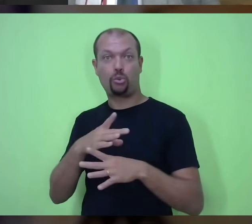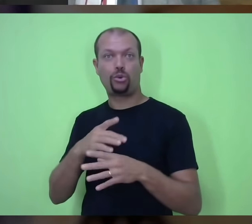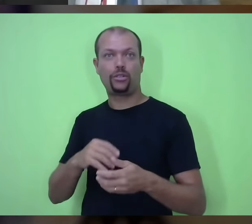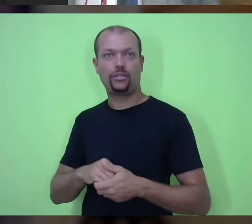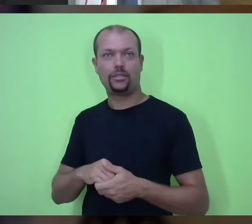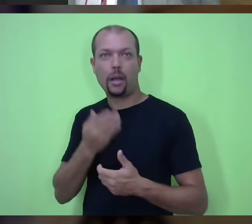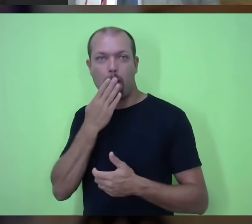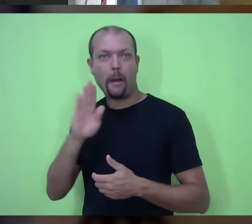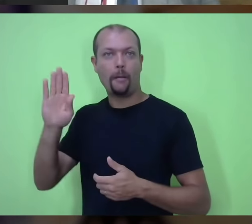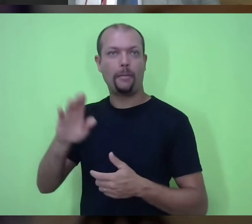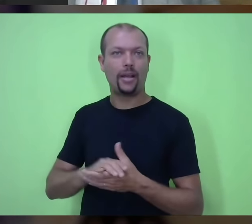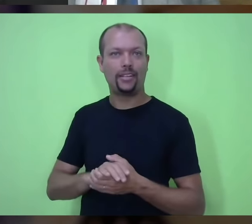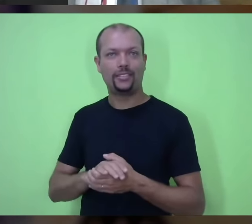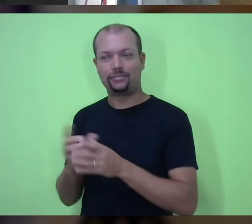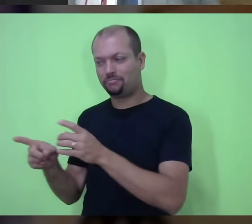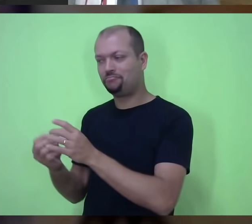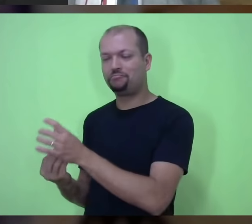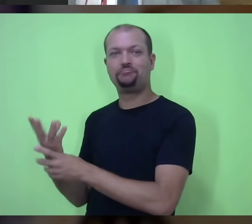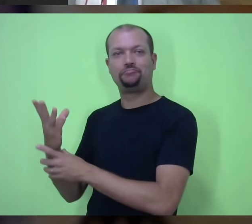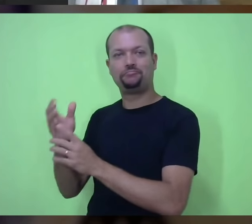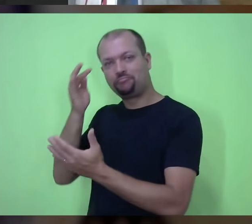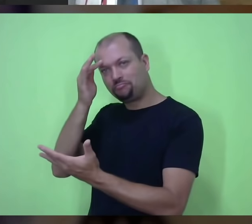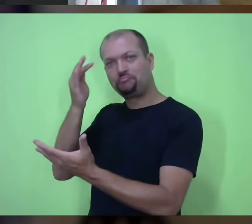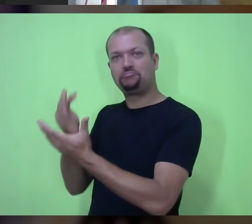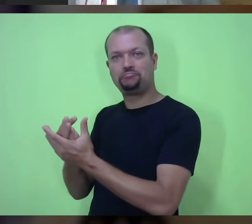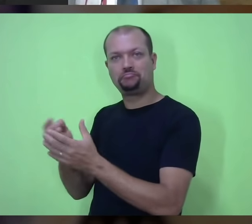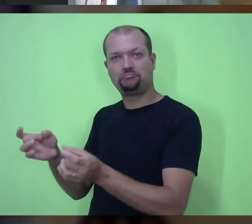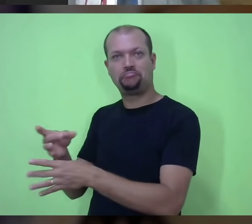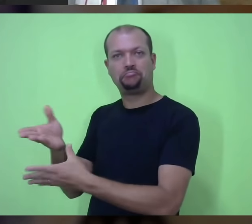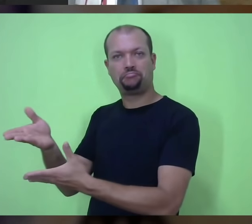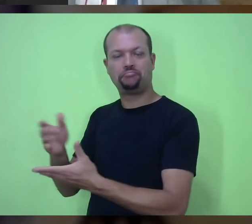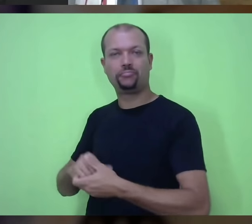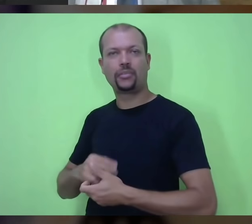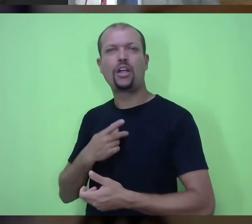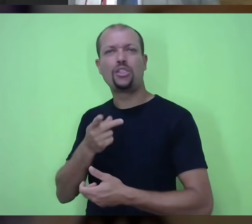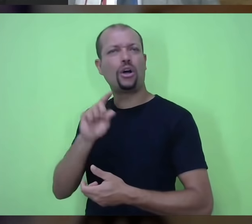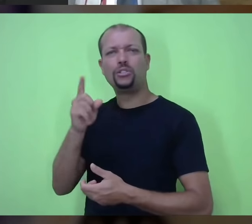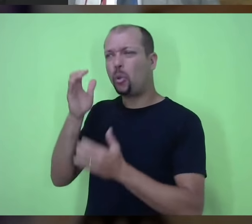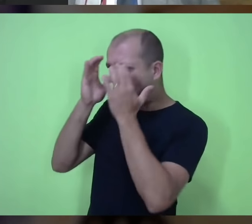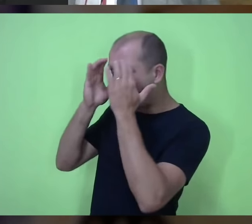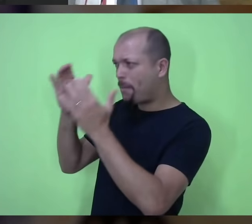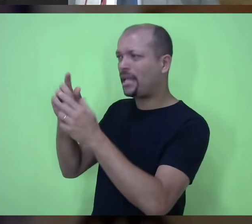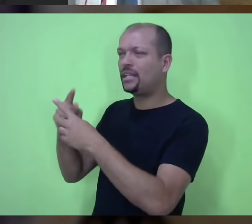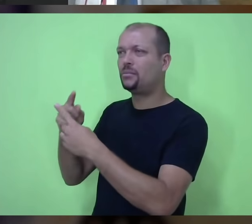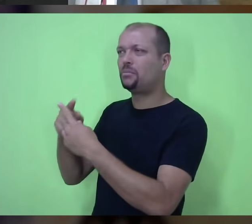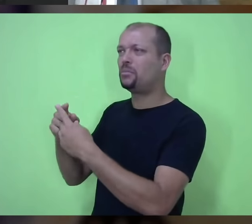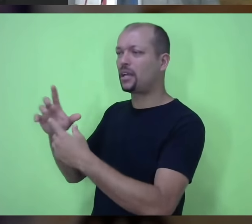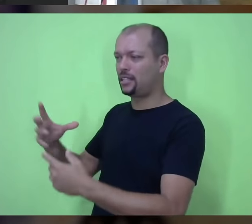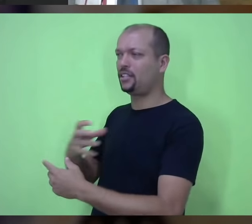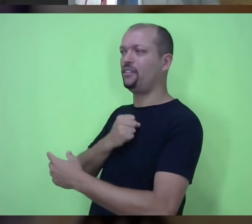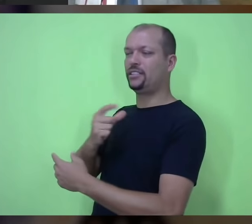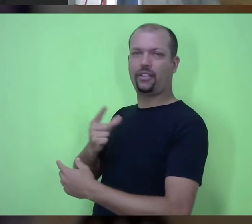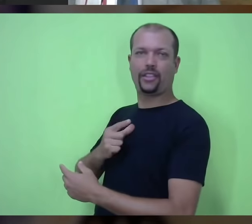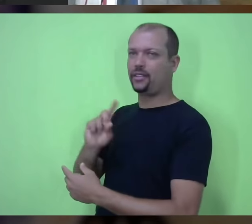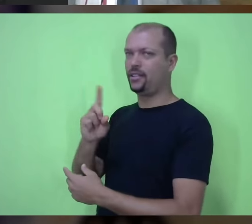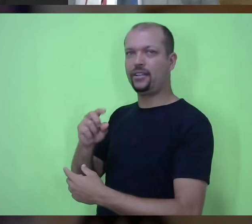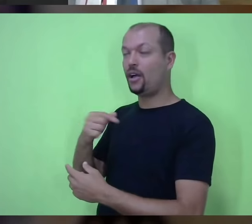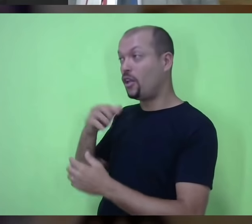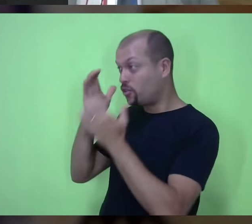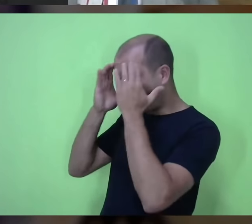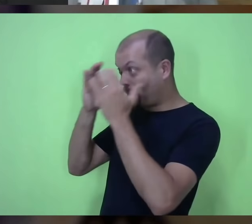na promessa, no autor e consumador da fé. A gente não obedece para receber a salvação. A